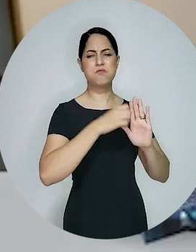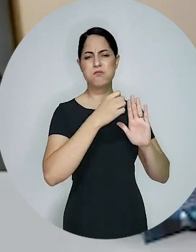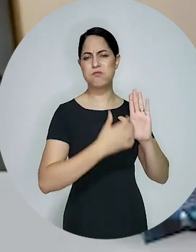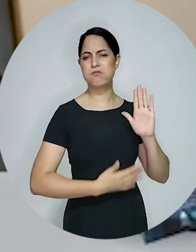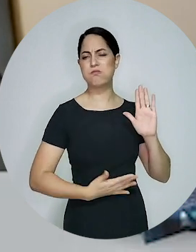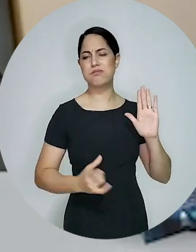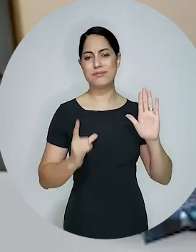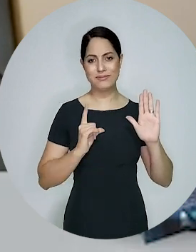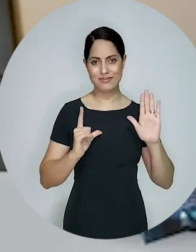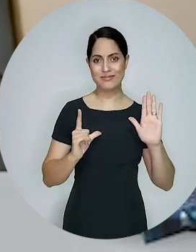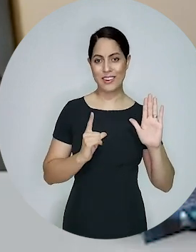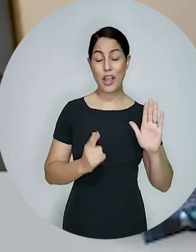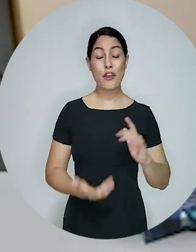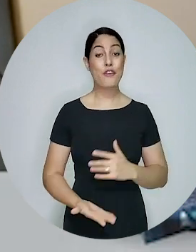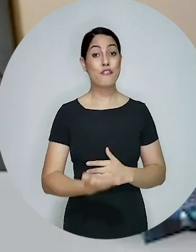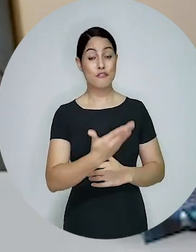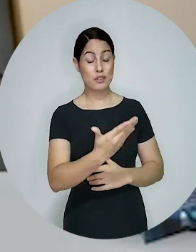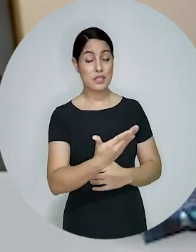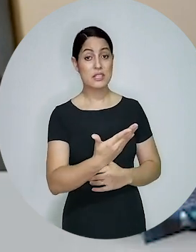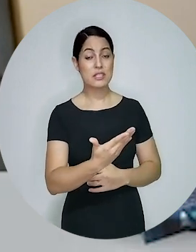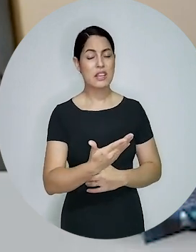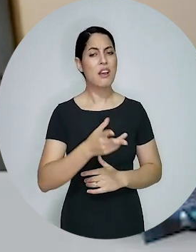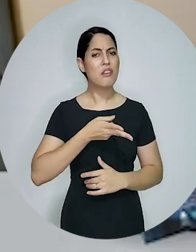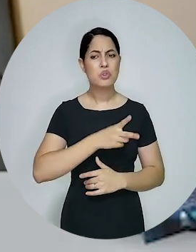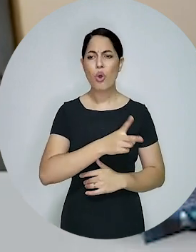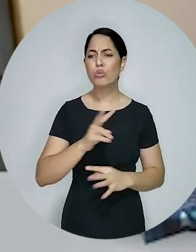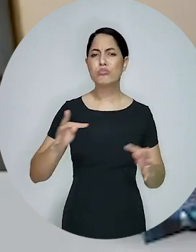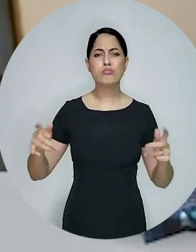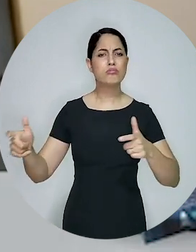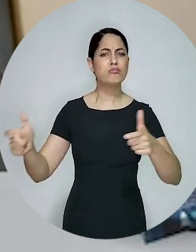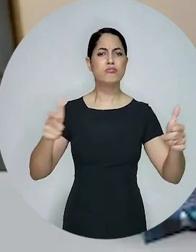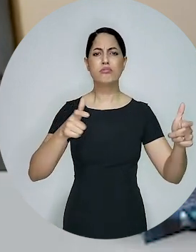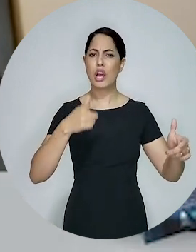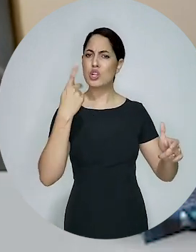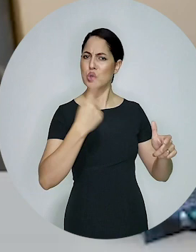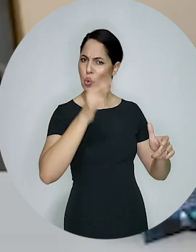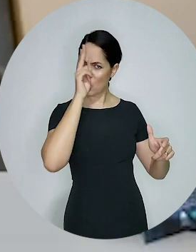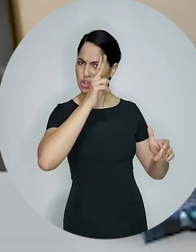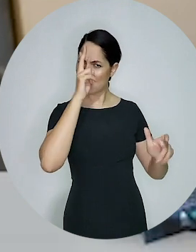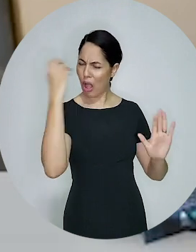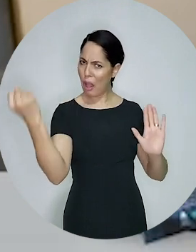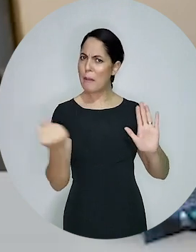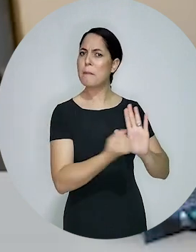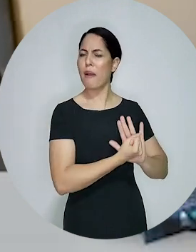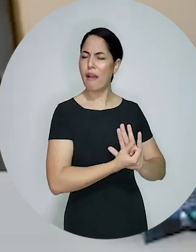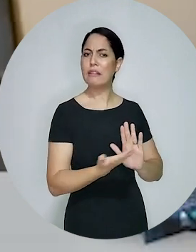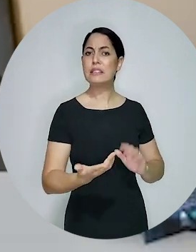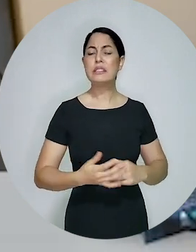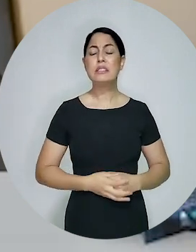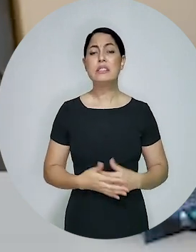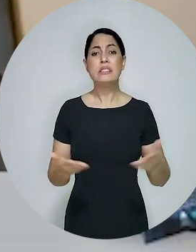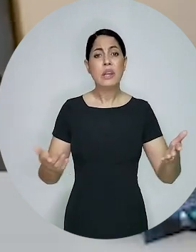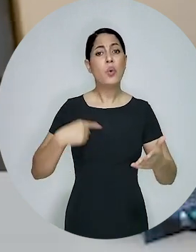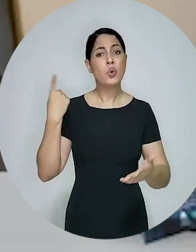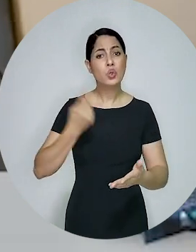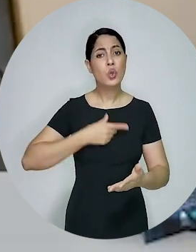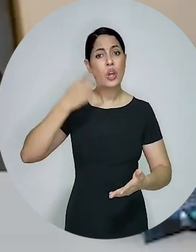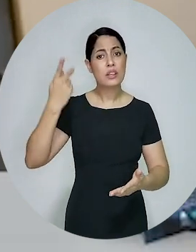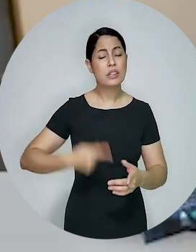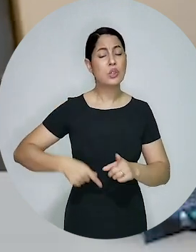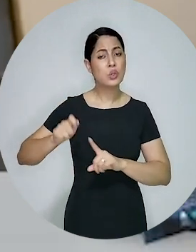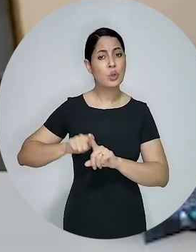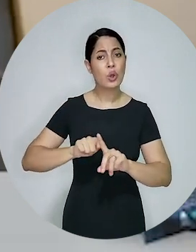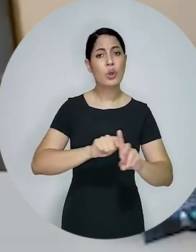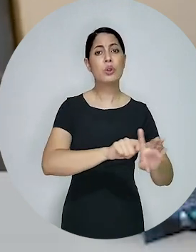bibliografia, alguém absolutamente prestigiado em todos os meios e que se entregou. Eu queria fazer aqui